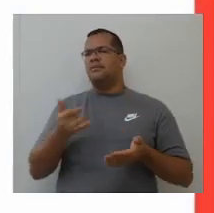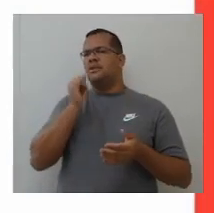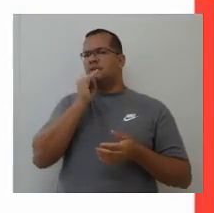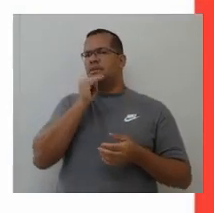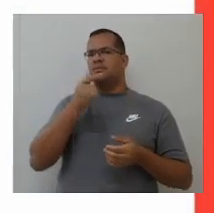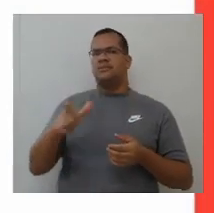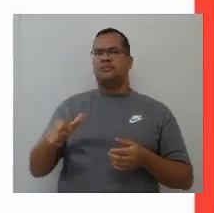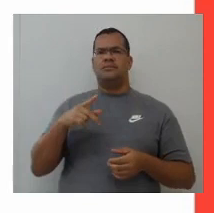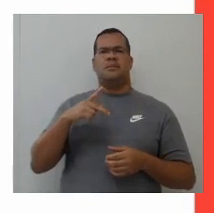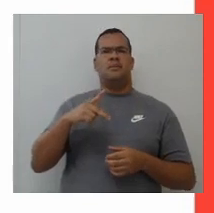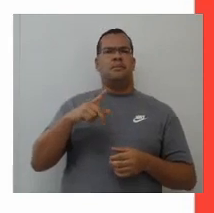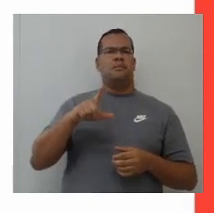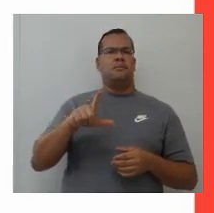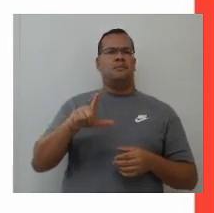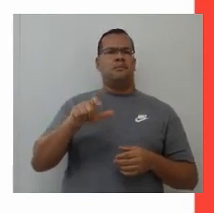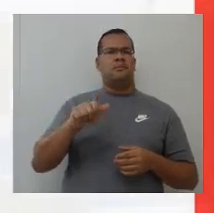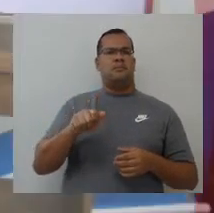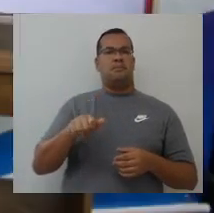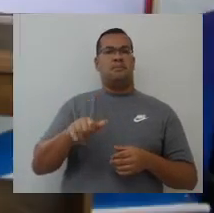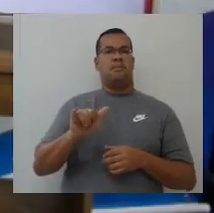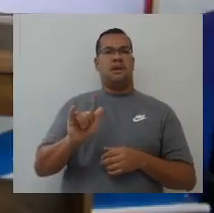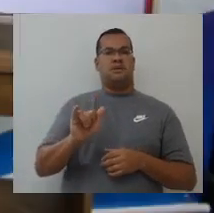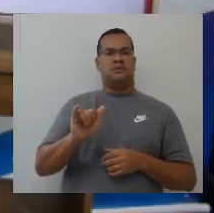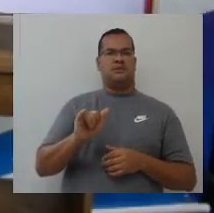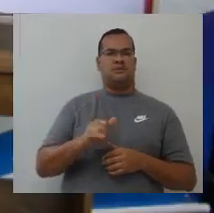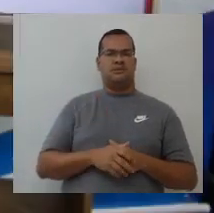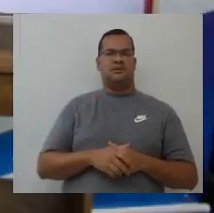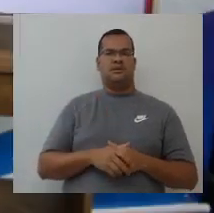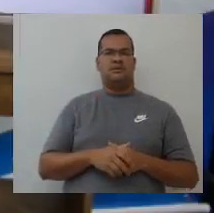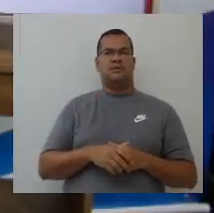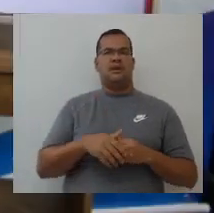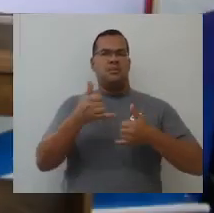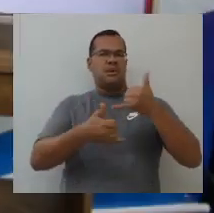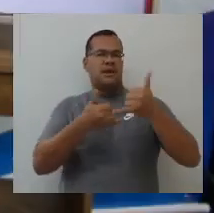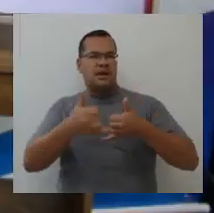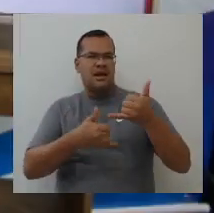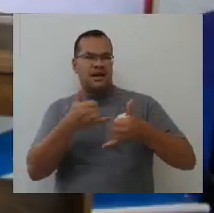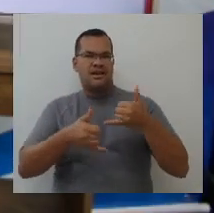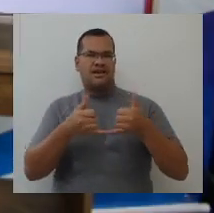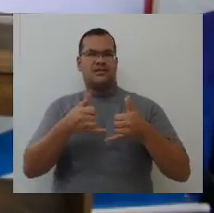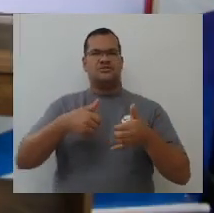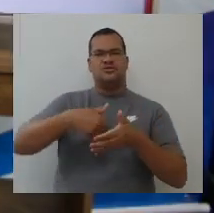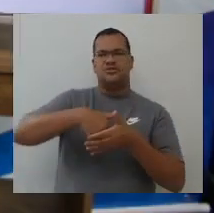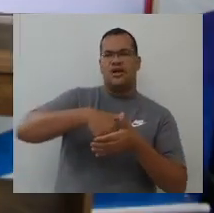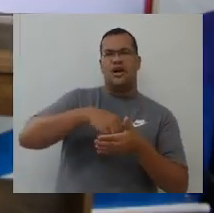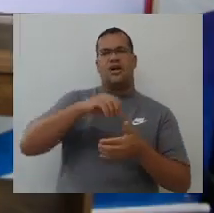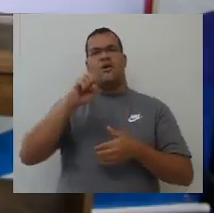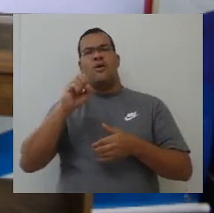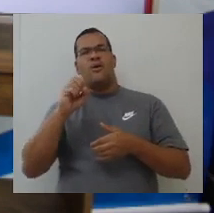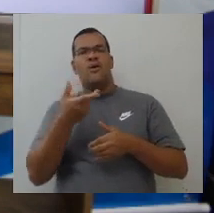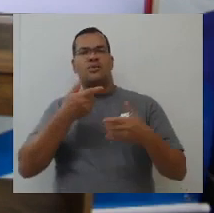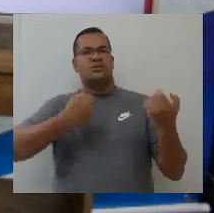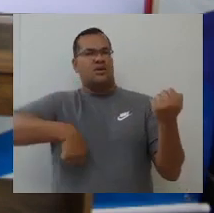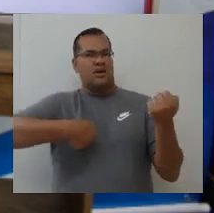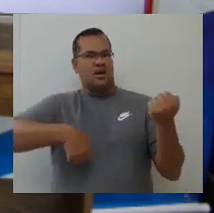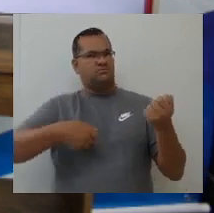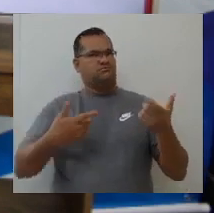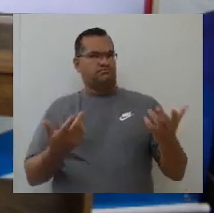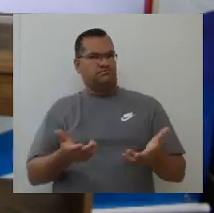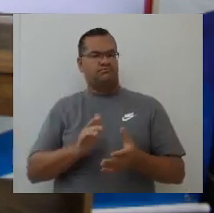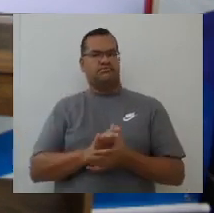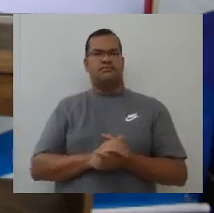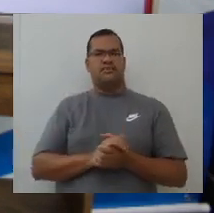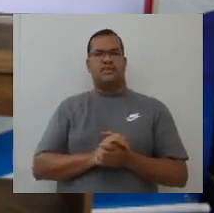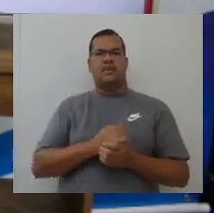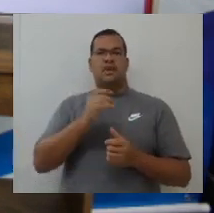pensar no verbo play, que significa 3 coisas, né? Brincar, jogar ou tocar algum instrumento. Eu